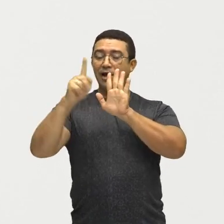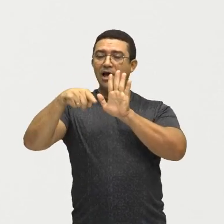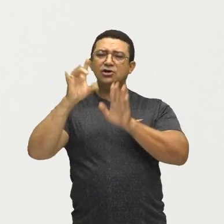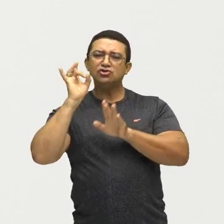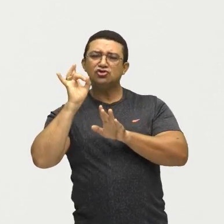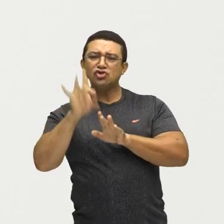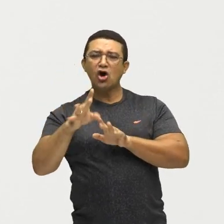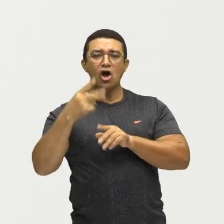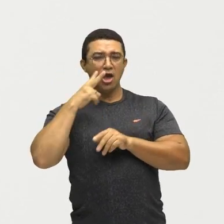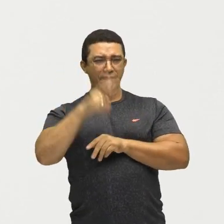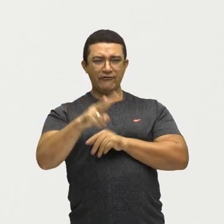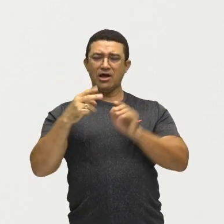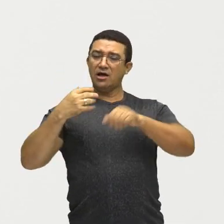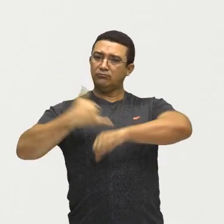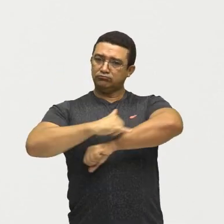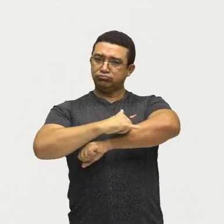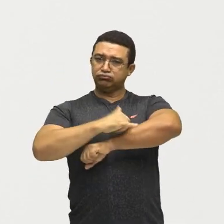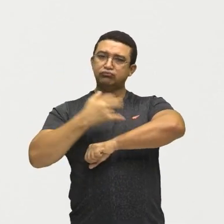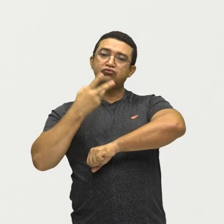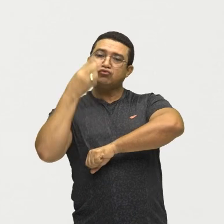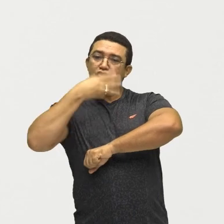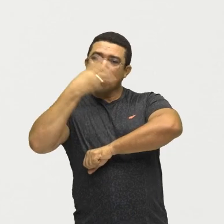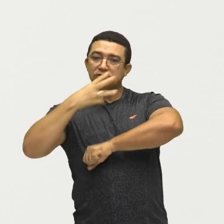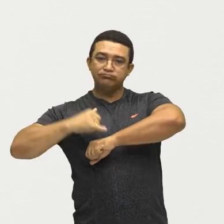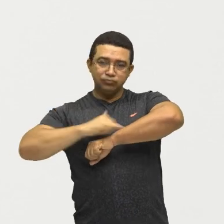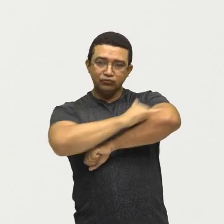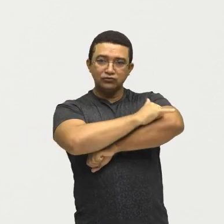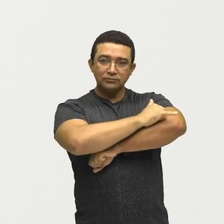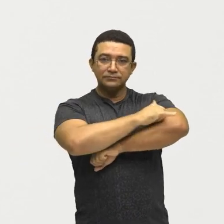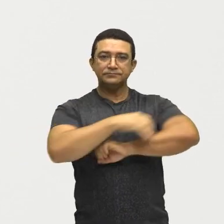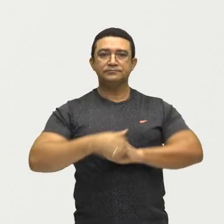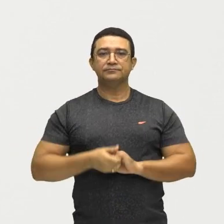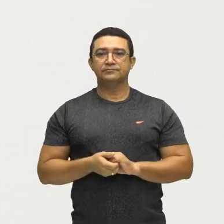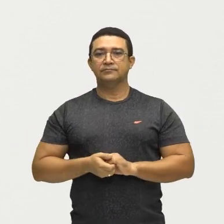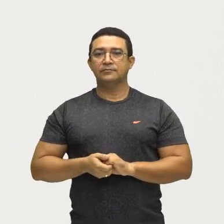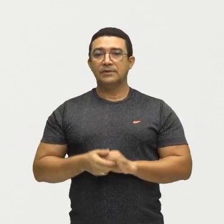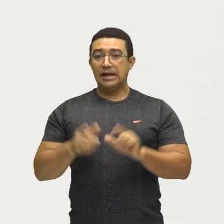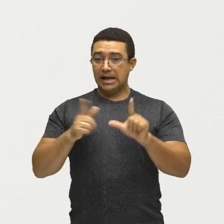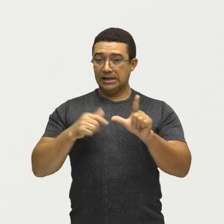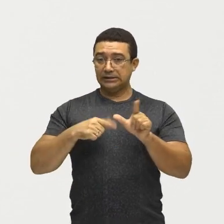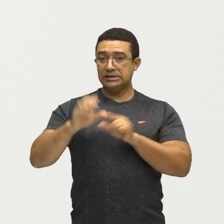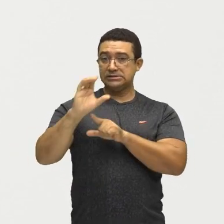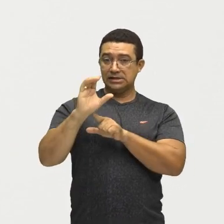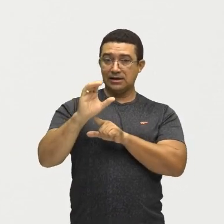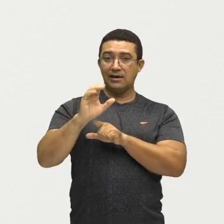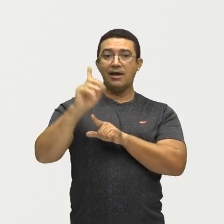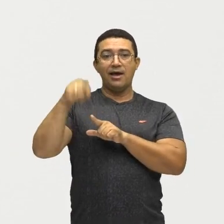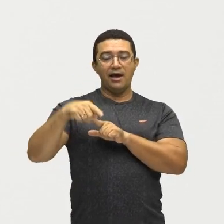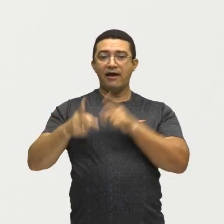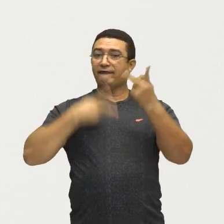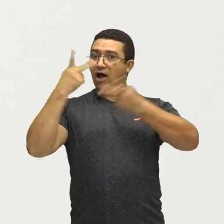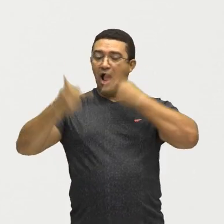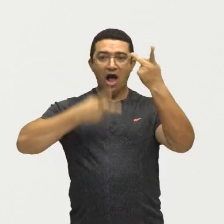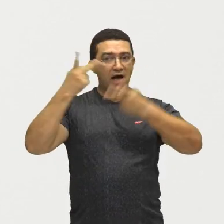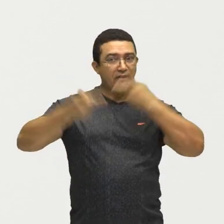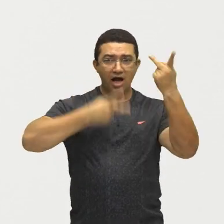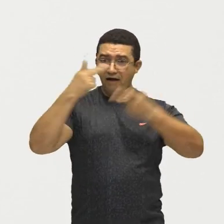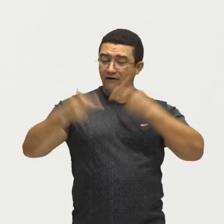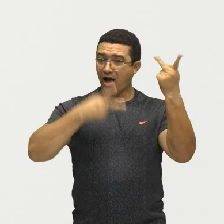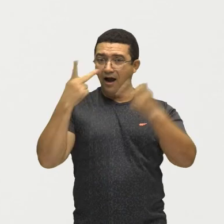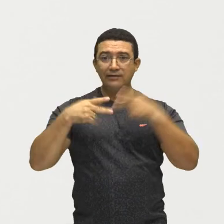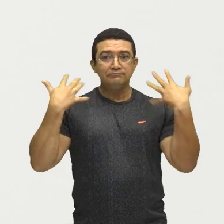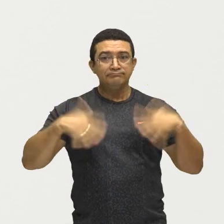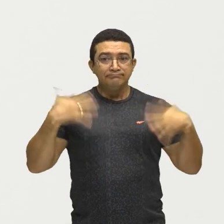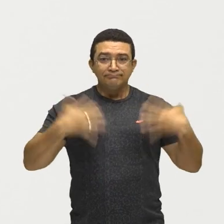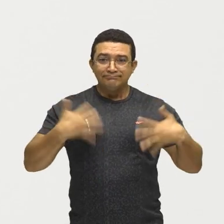olhar para o doce engordar. Na letra C, é falar mais de 1000 vezes. Nesse